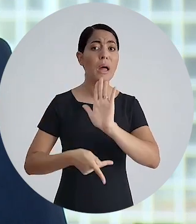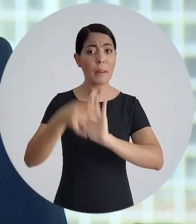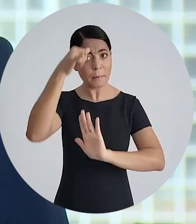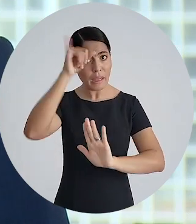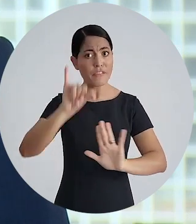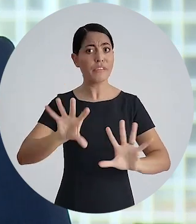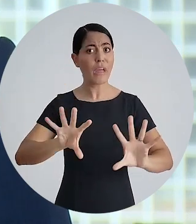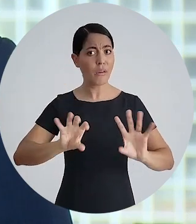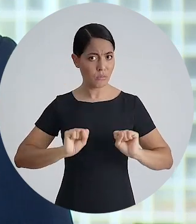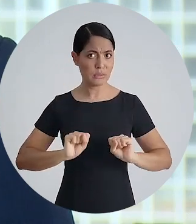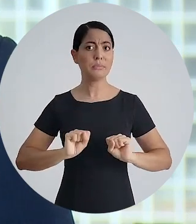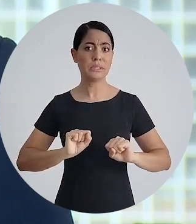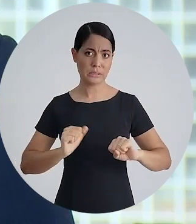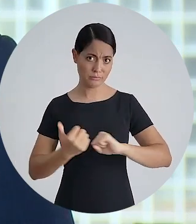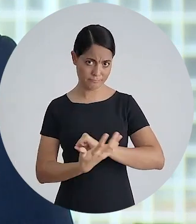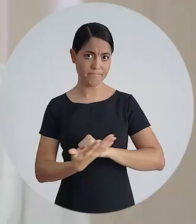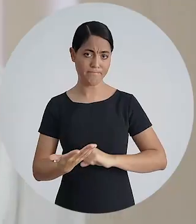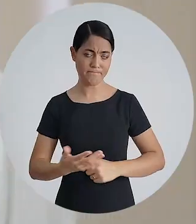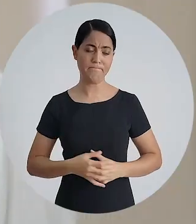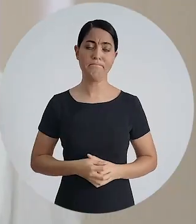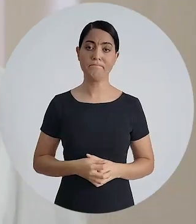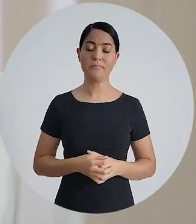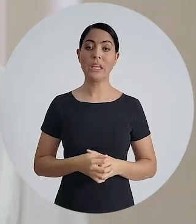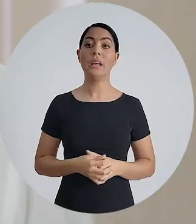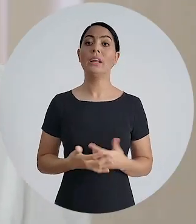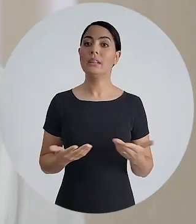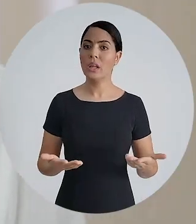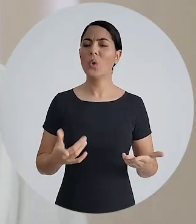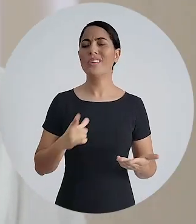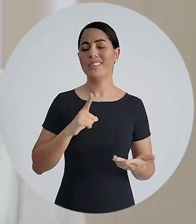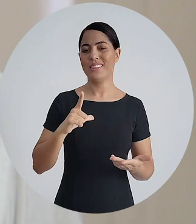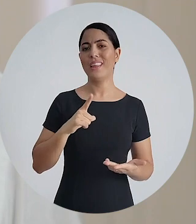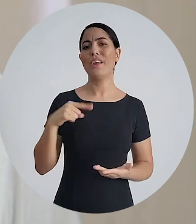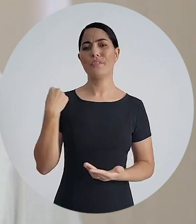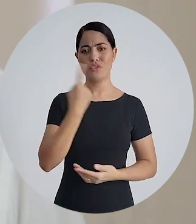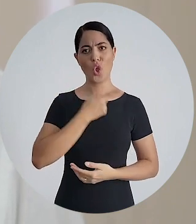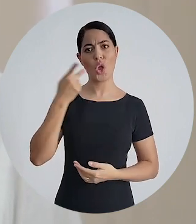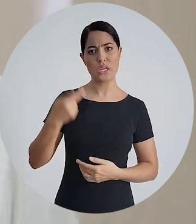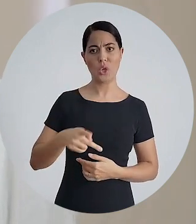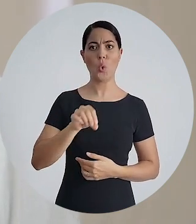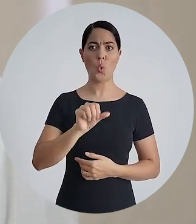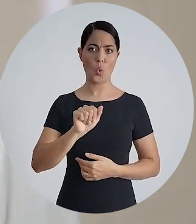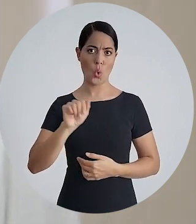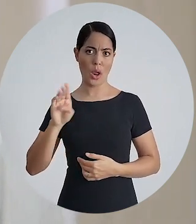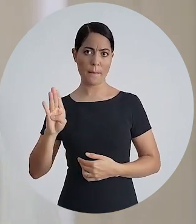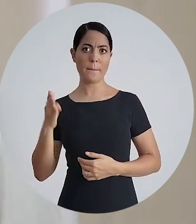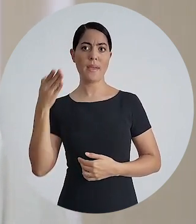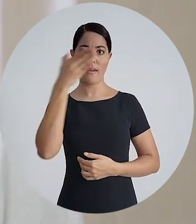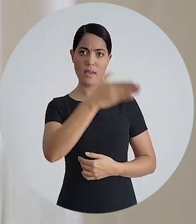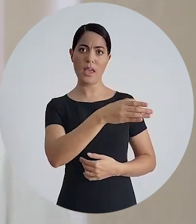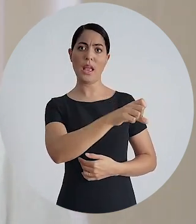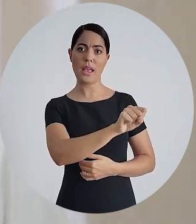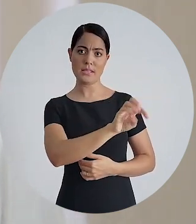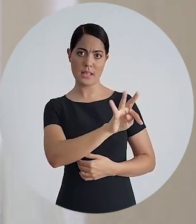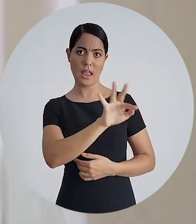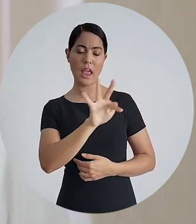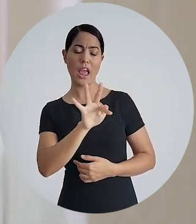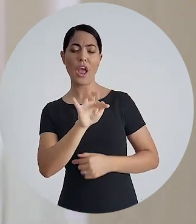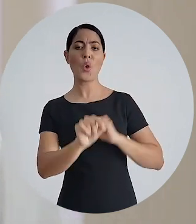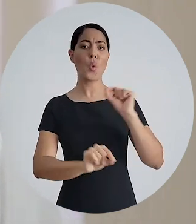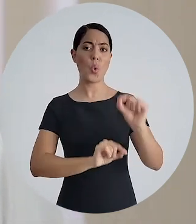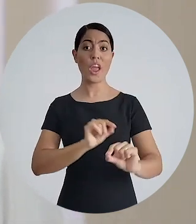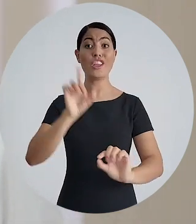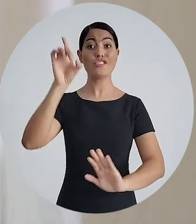plano definitivo de imunização. Desde o início da gestão, a nossa Ordem dos Advogados do Brasil tem lutado no Supremo